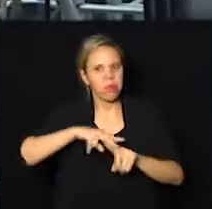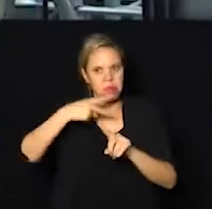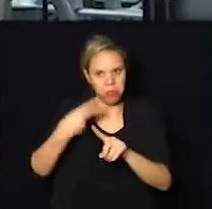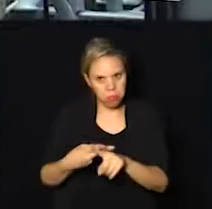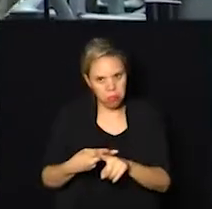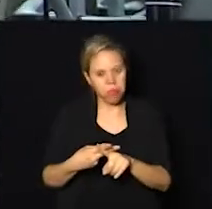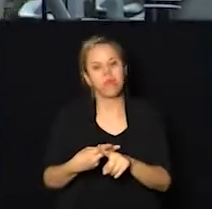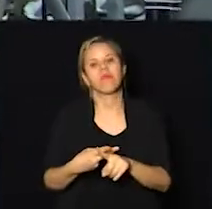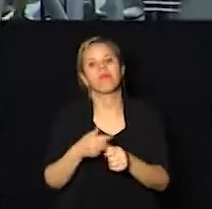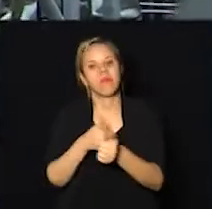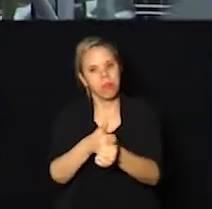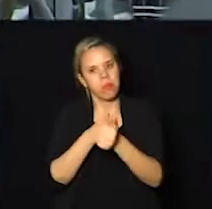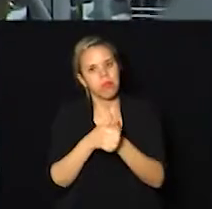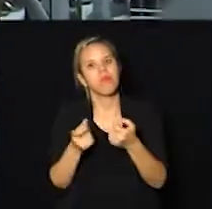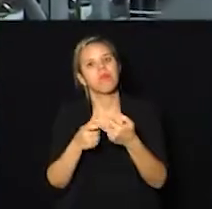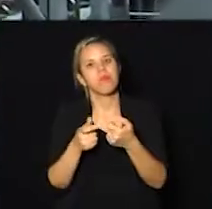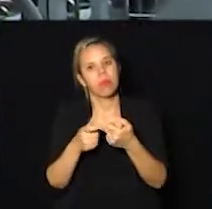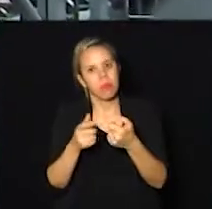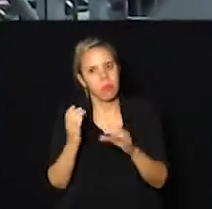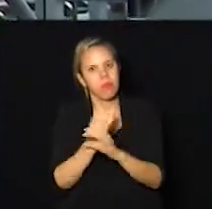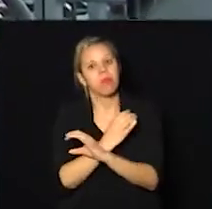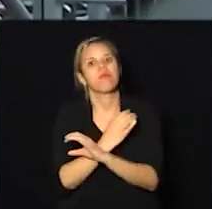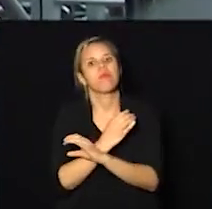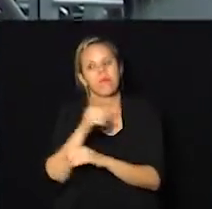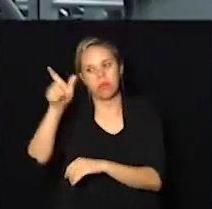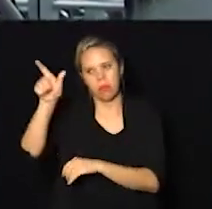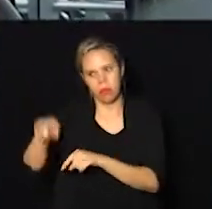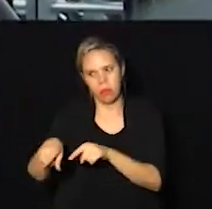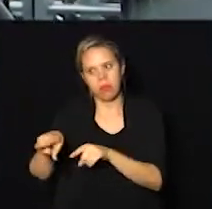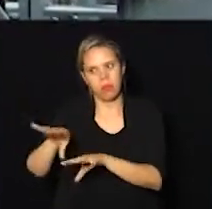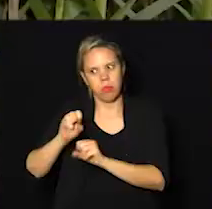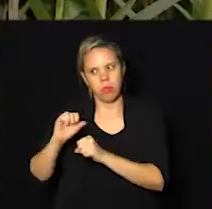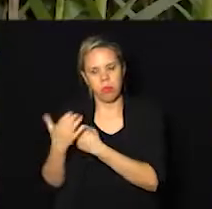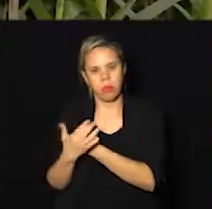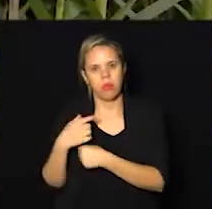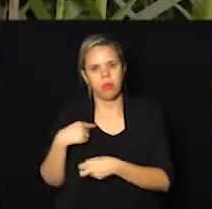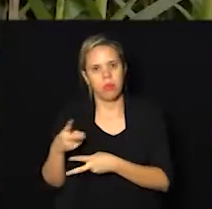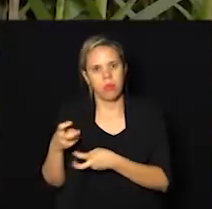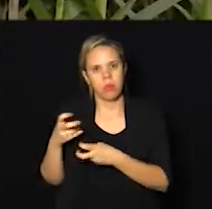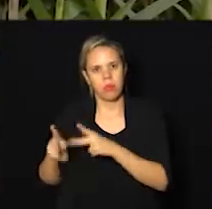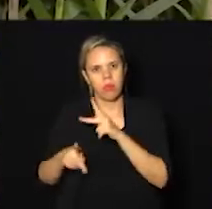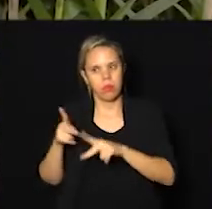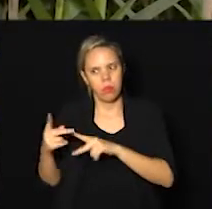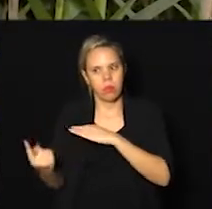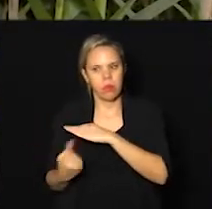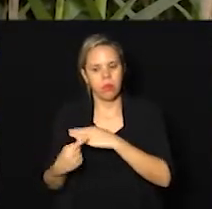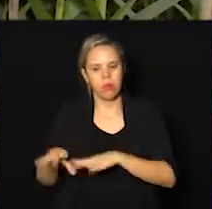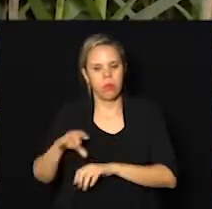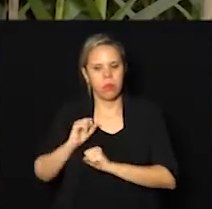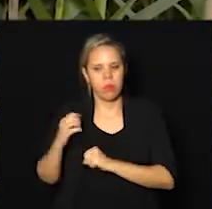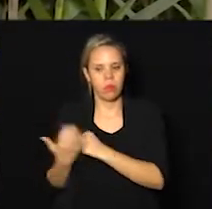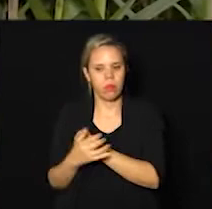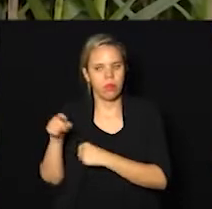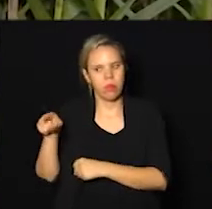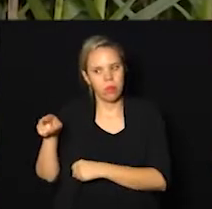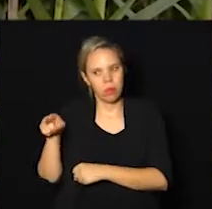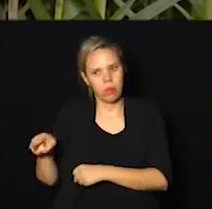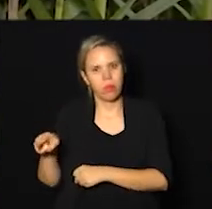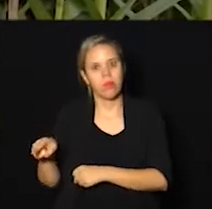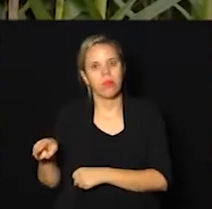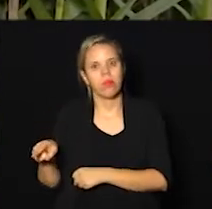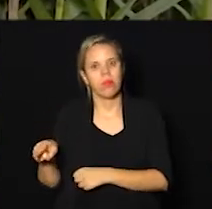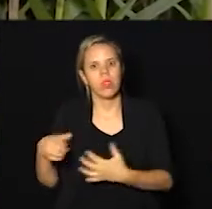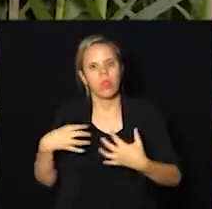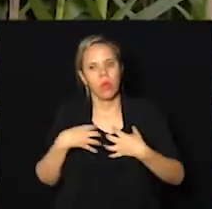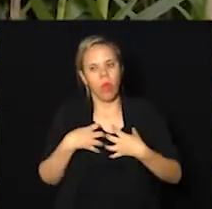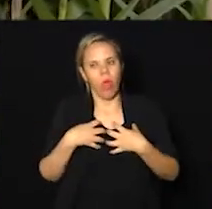cuidados redobrados e acompanhamento médico integral. Ela pode sim, viu? A gente tem observado esses pacientes que tiveram a Covid,